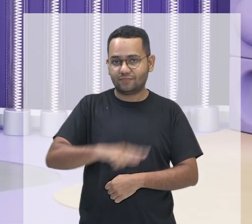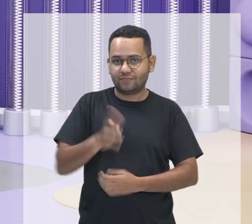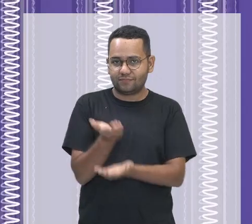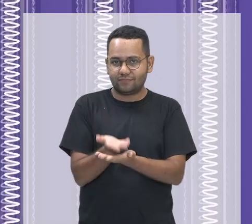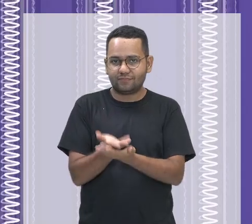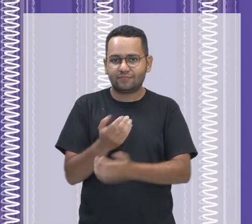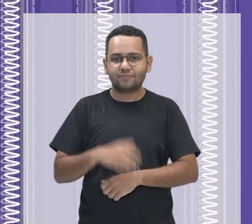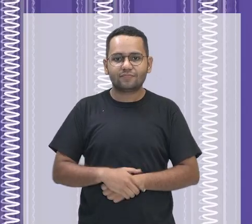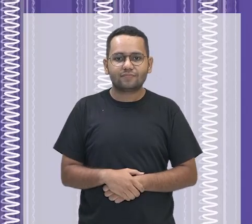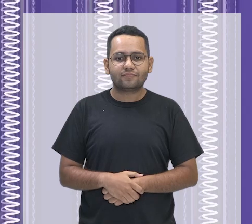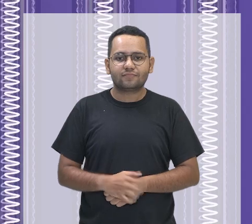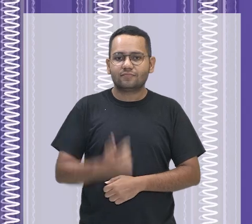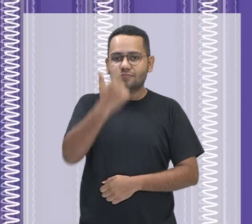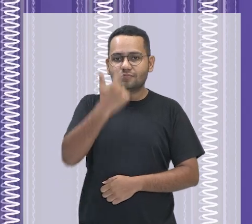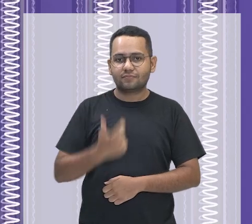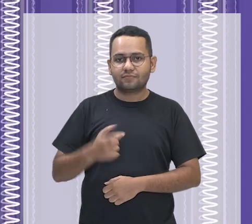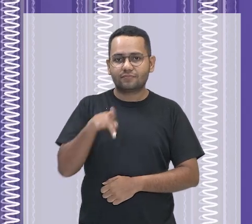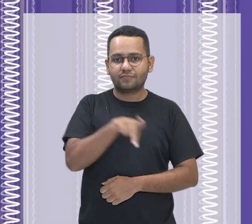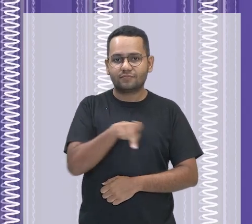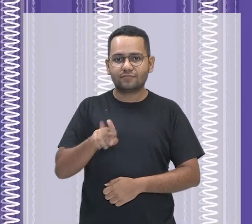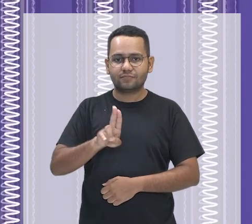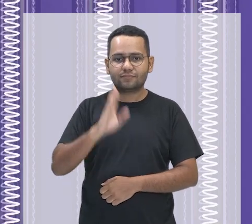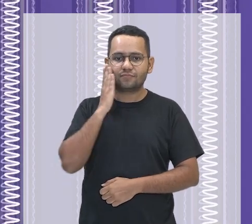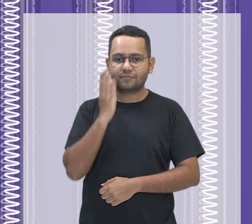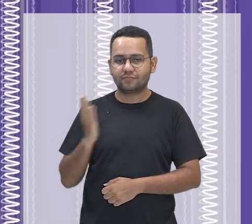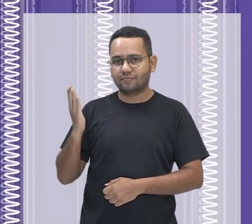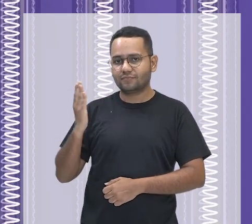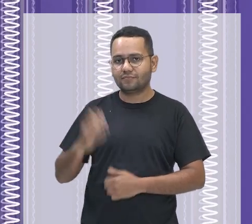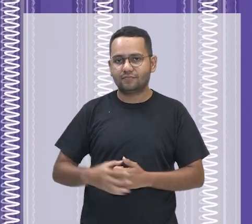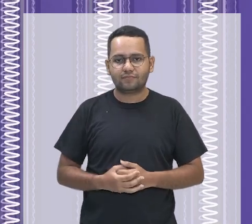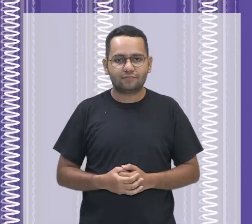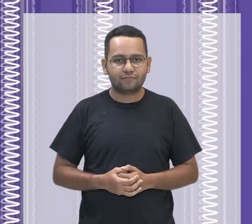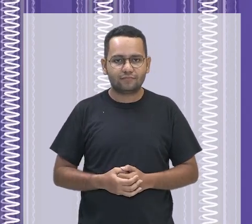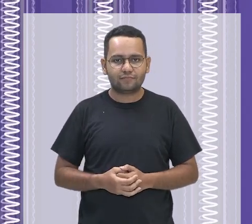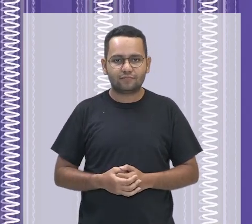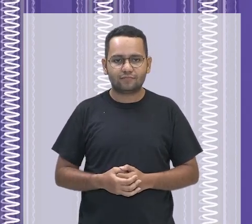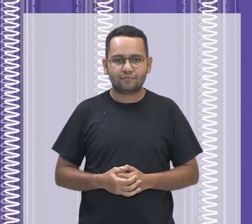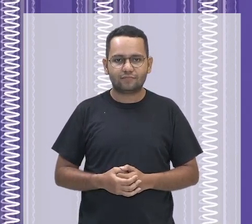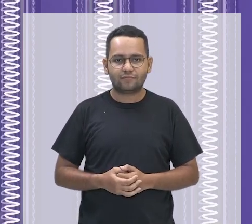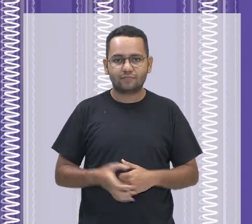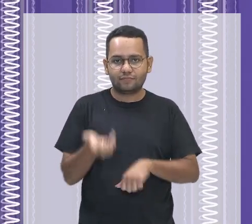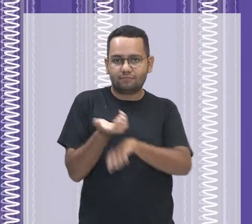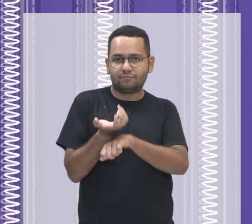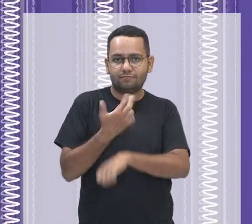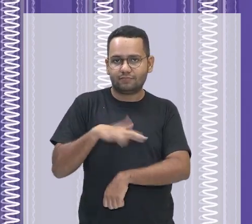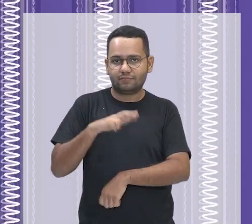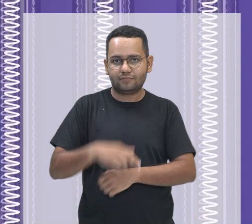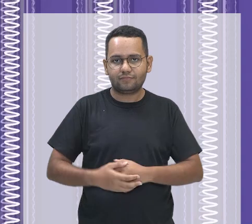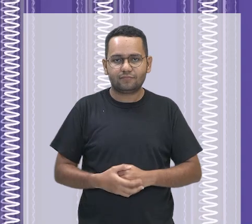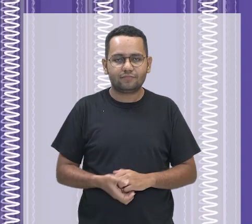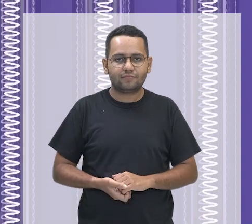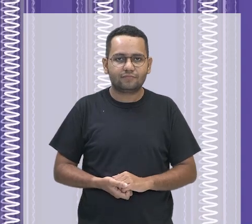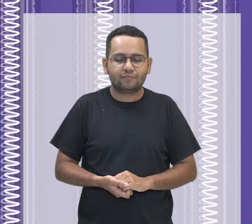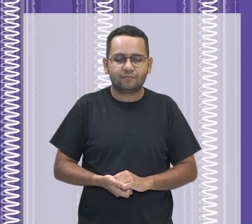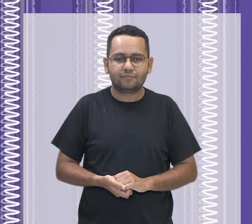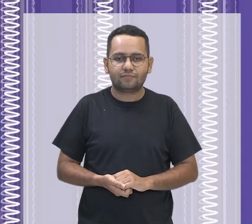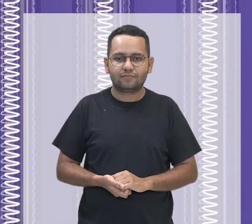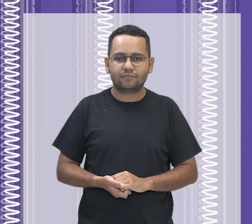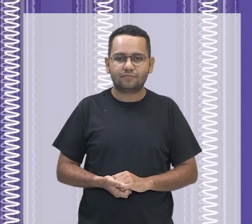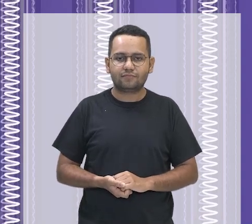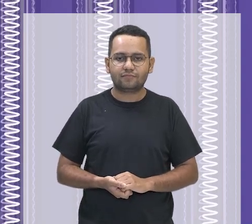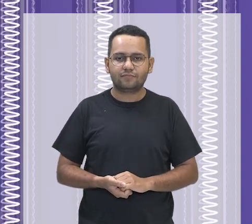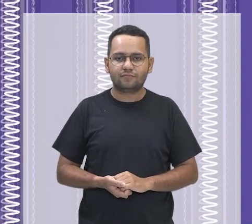aula. Eu sou o professor Renato Souza, professor do componente curricular Ensino